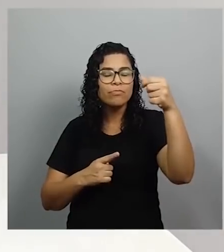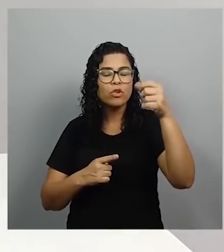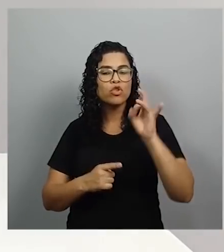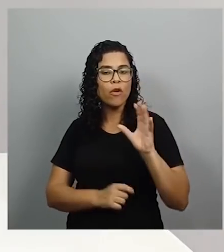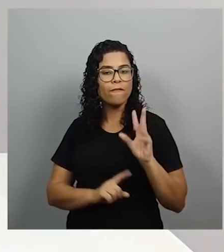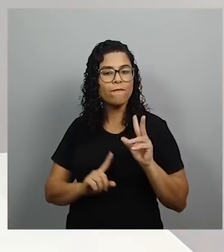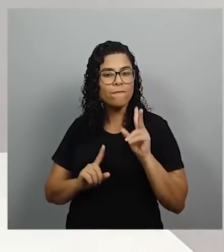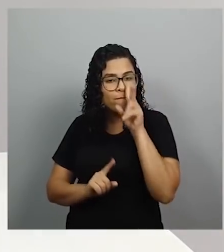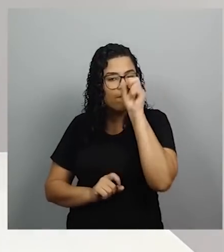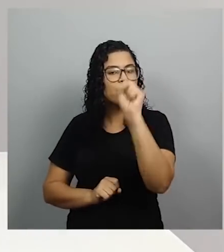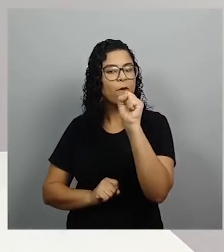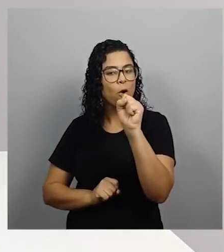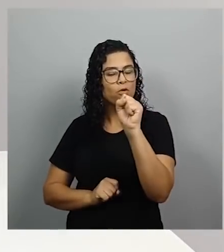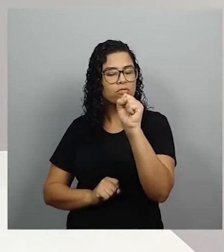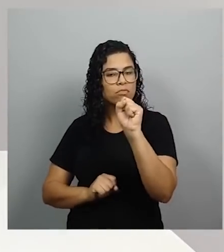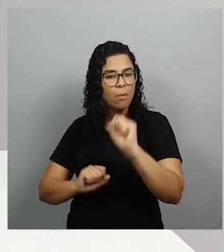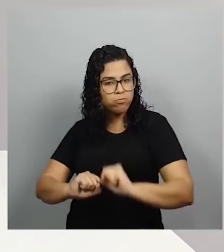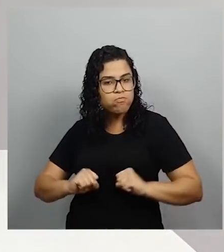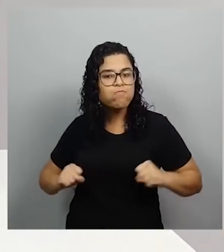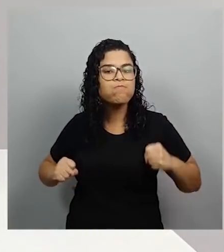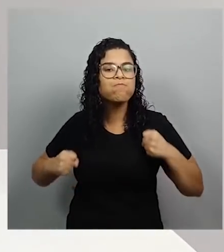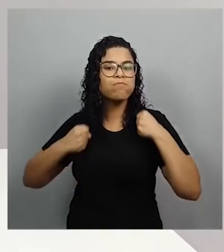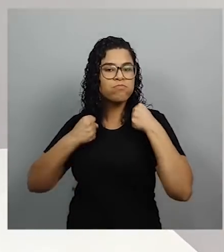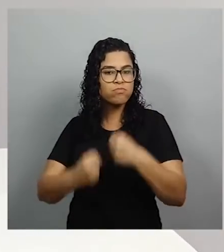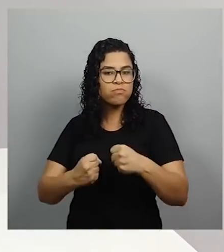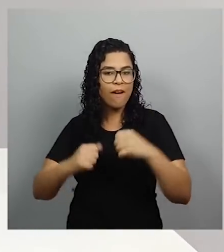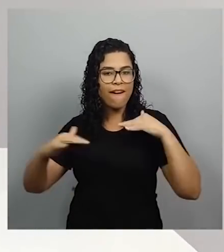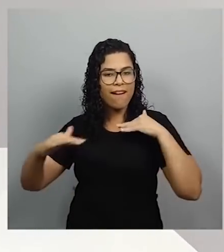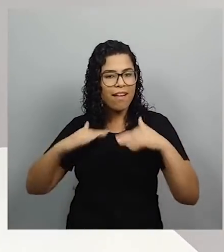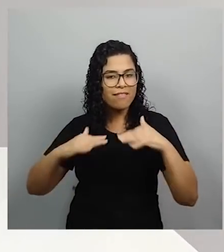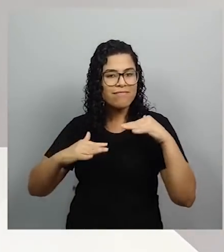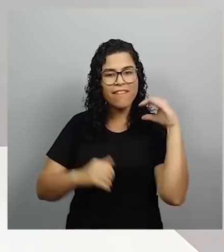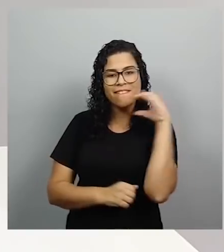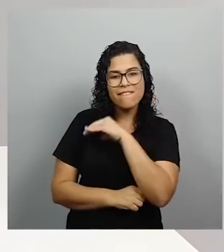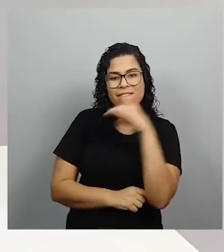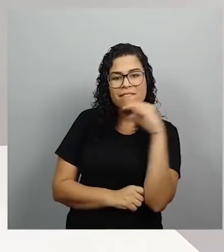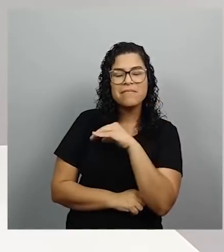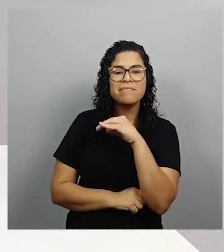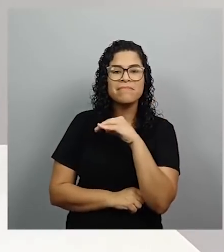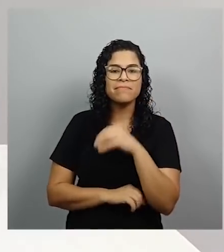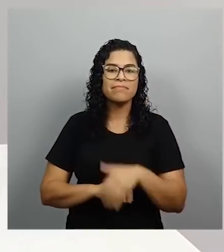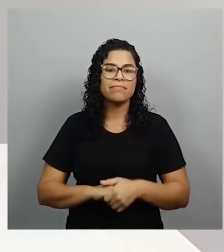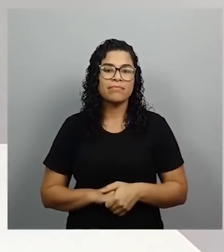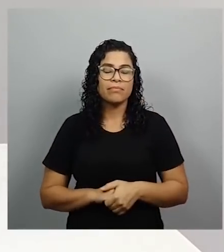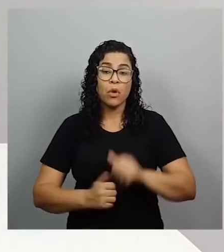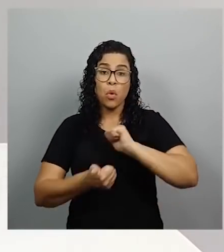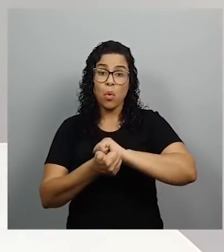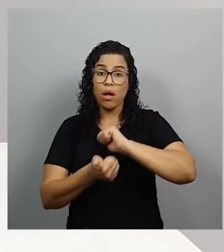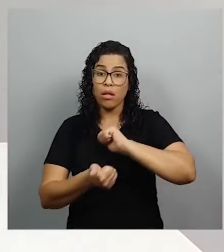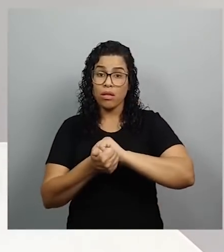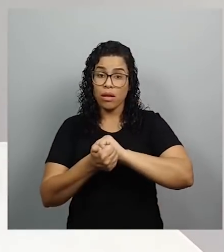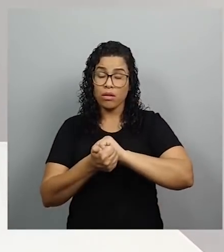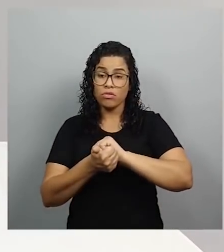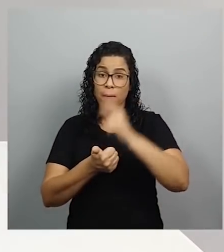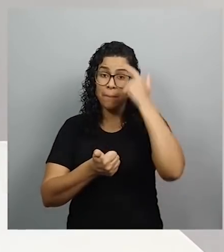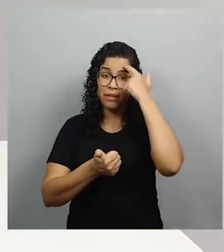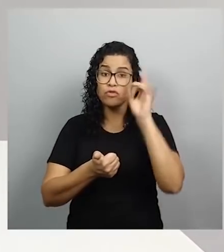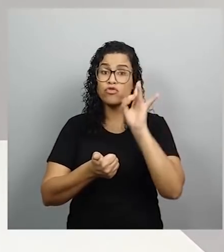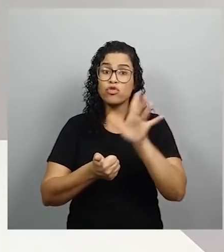de força, competitividade, agilidade, velocidade, qualidades físicas que